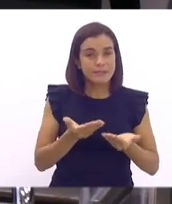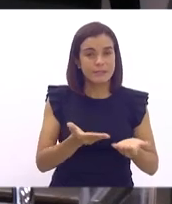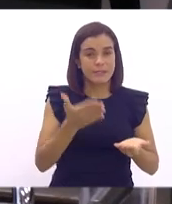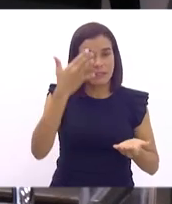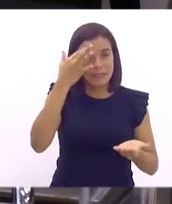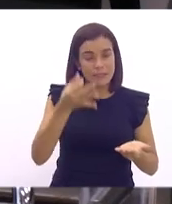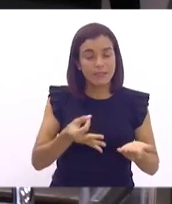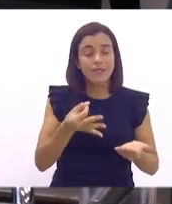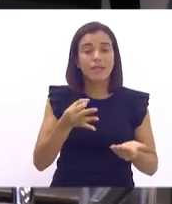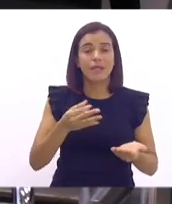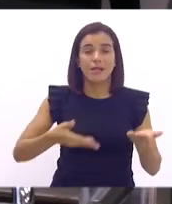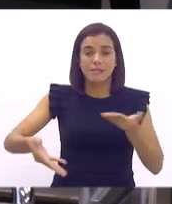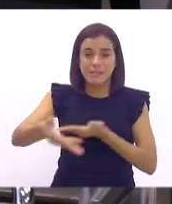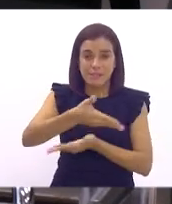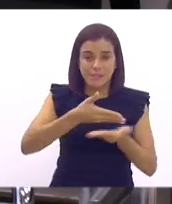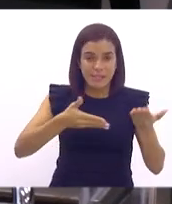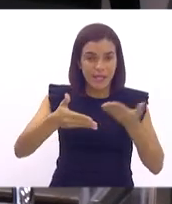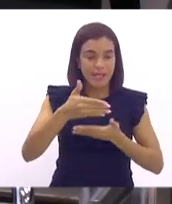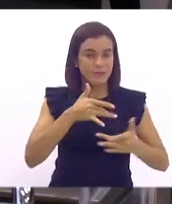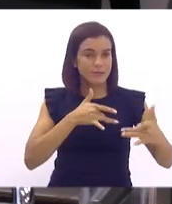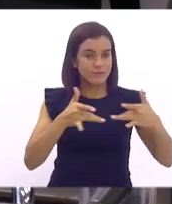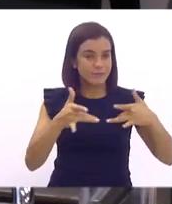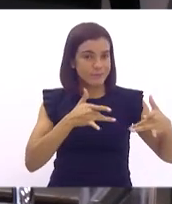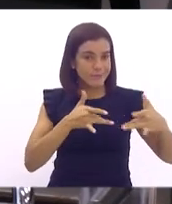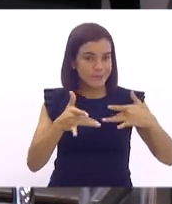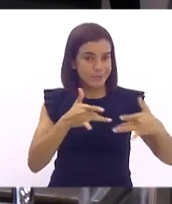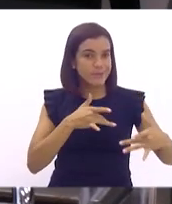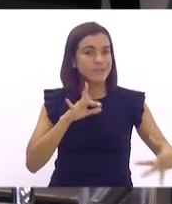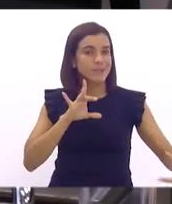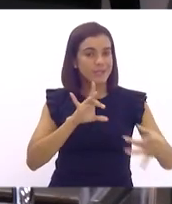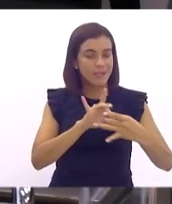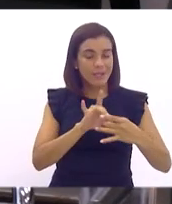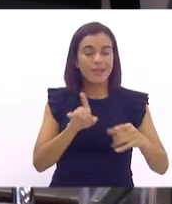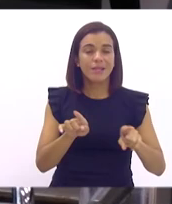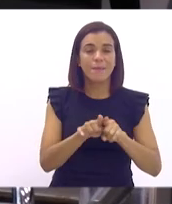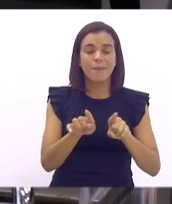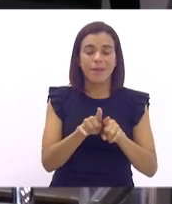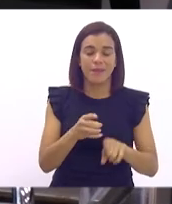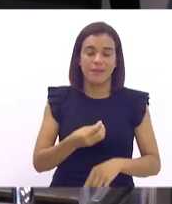as relações afetivas elas estão nas redes.